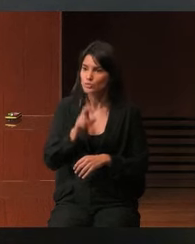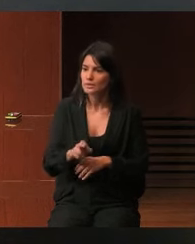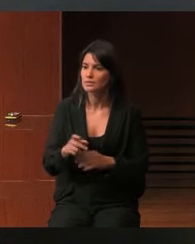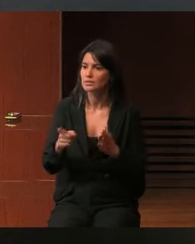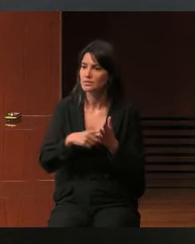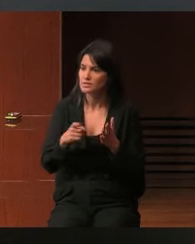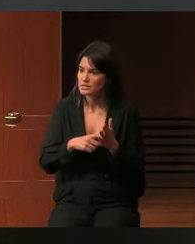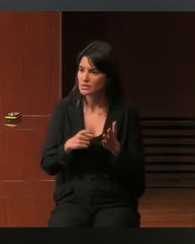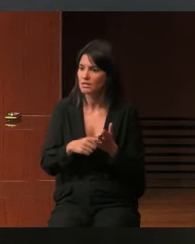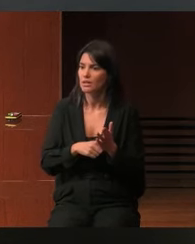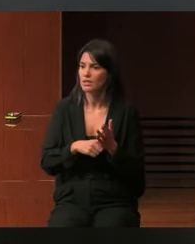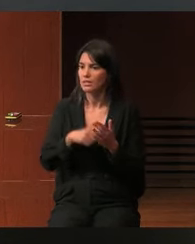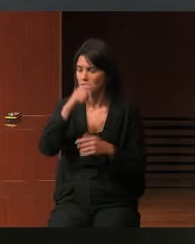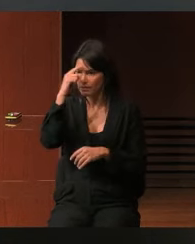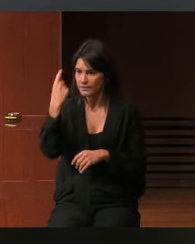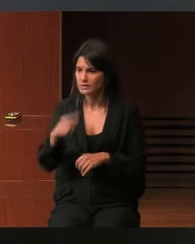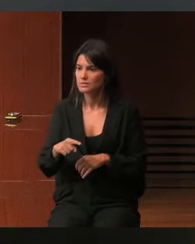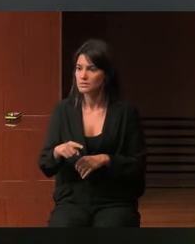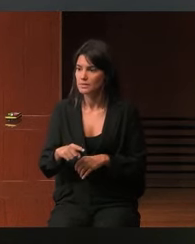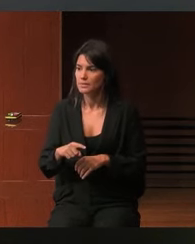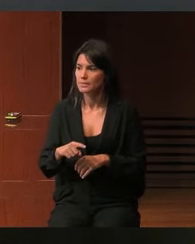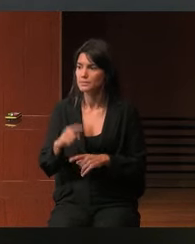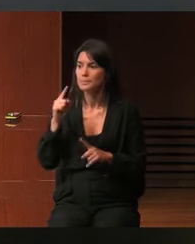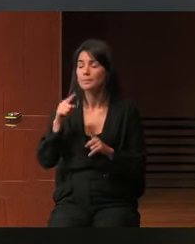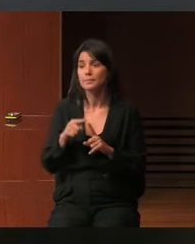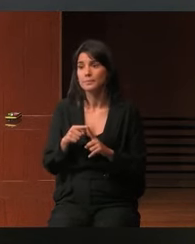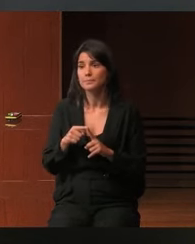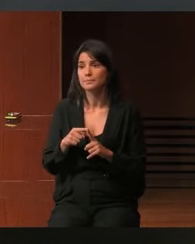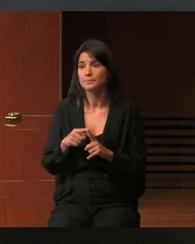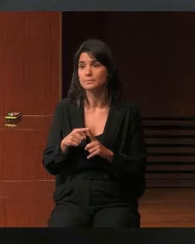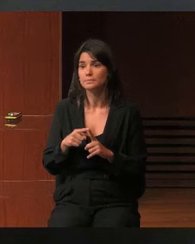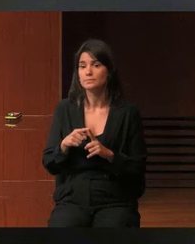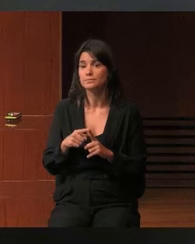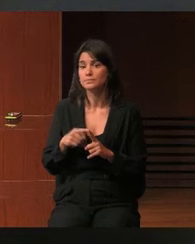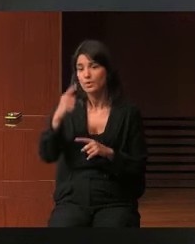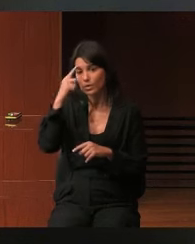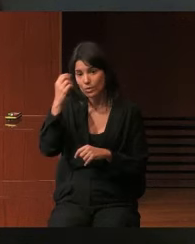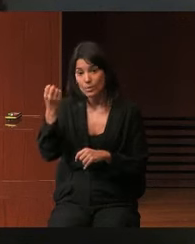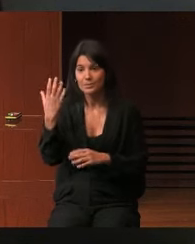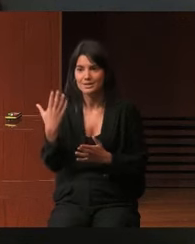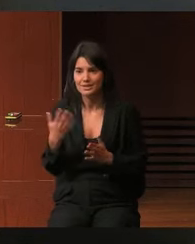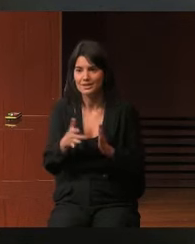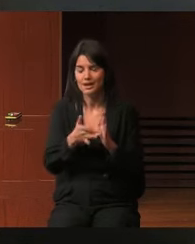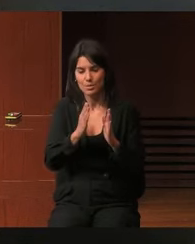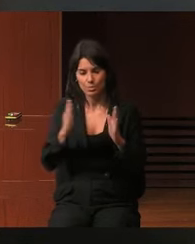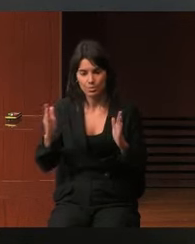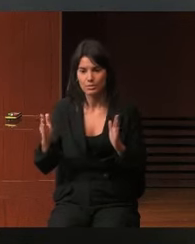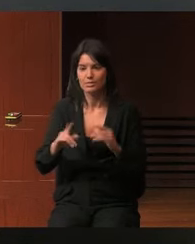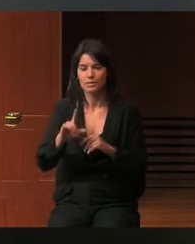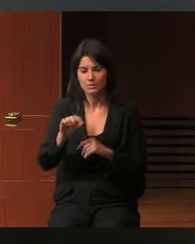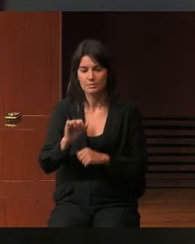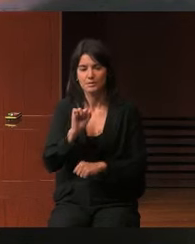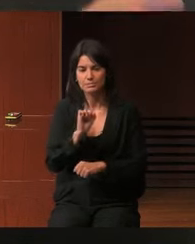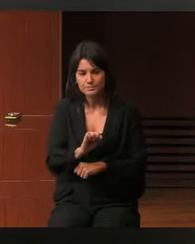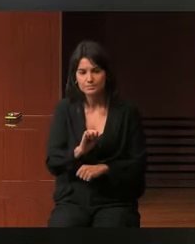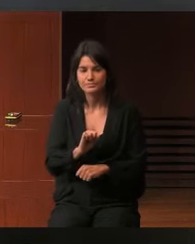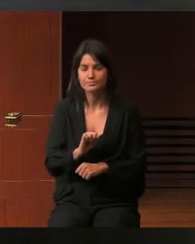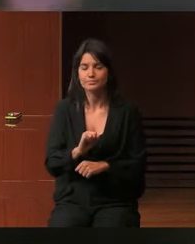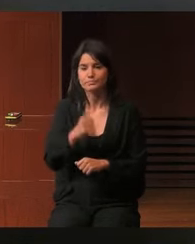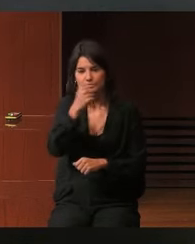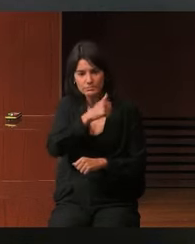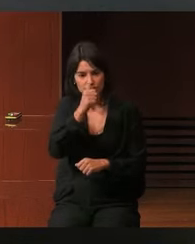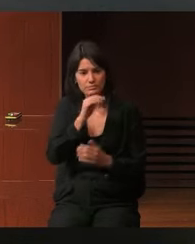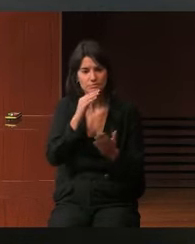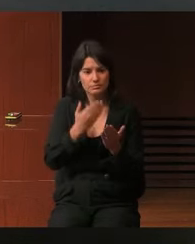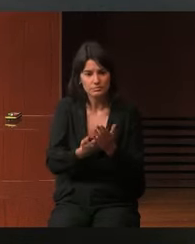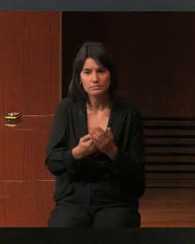à necessidade difícil, para compreender que a biblioteca é também um instrumento de